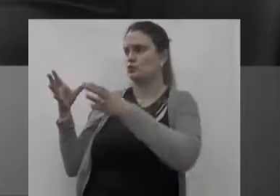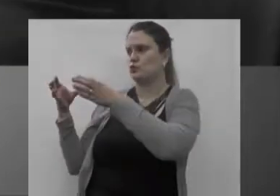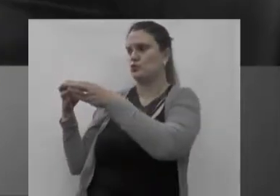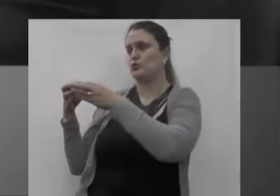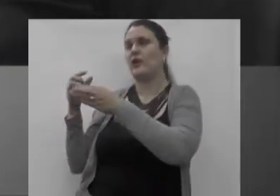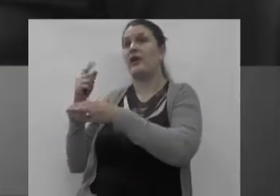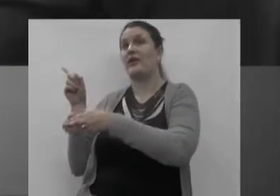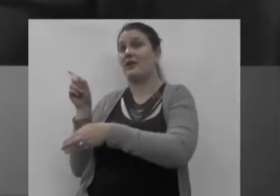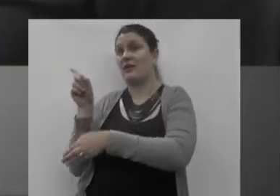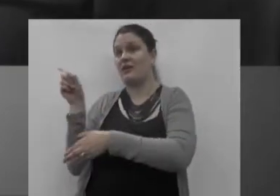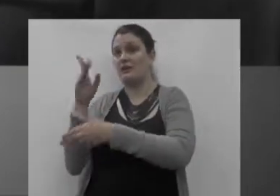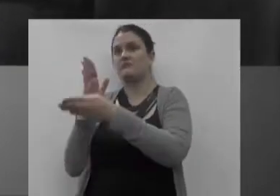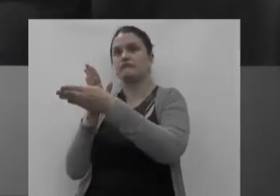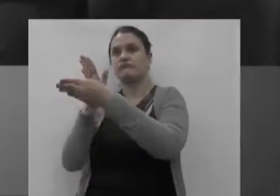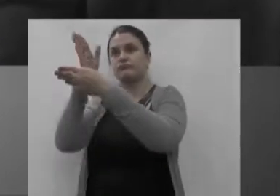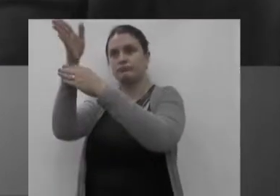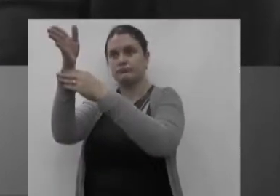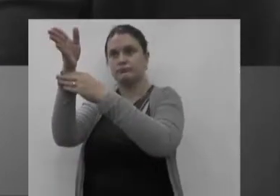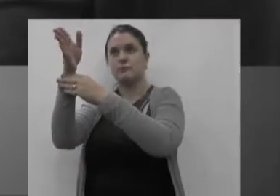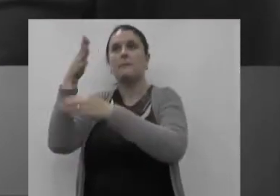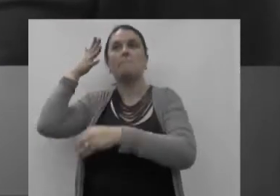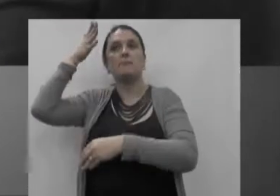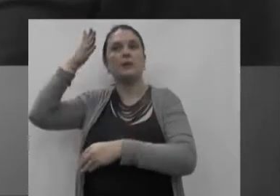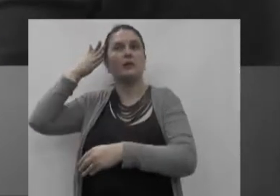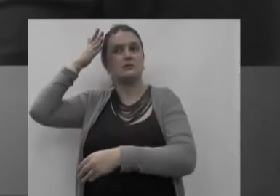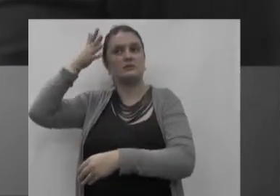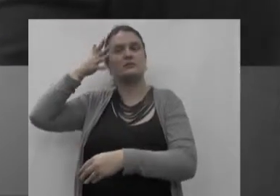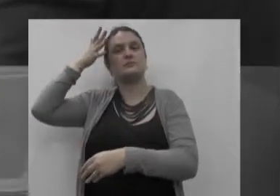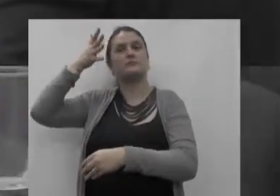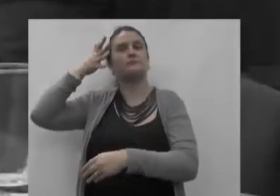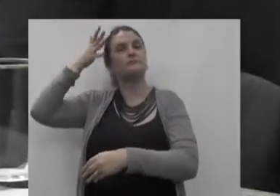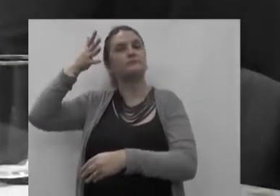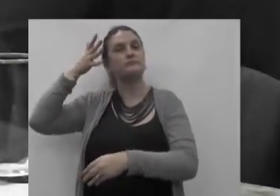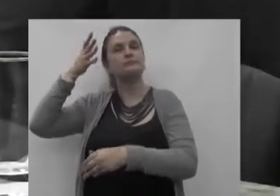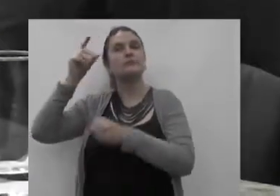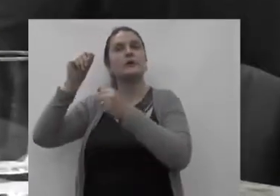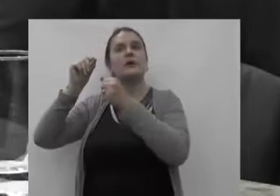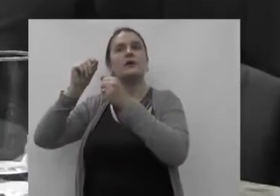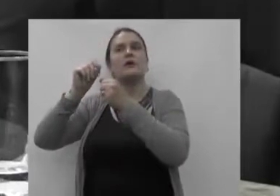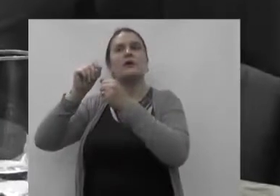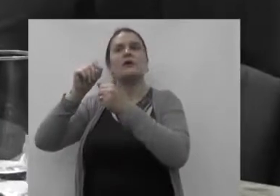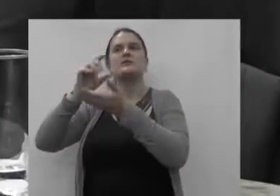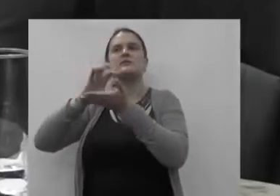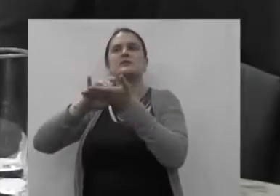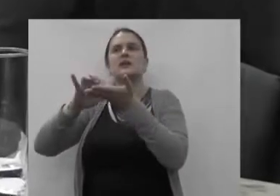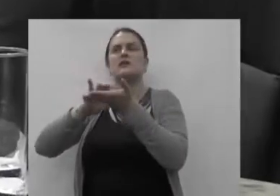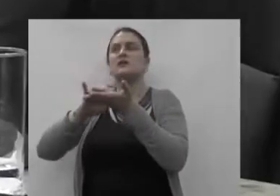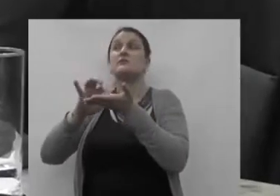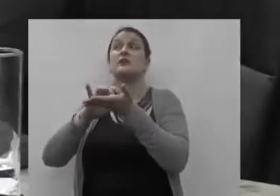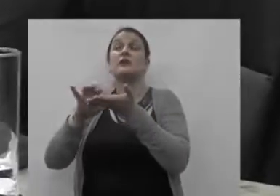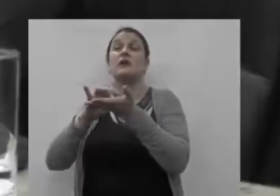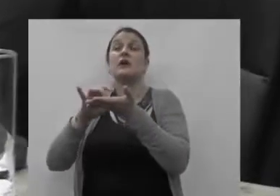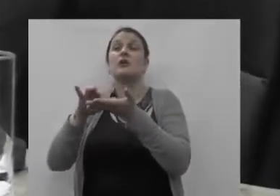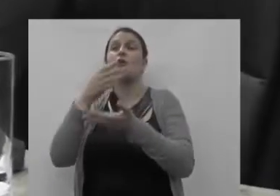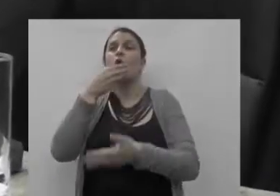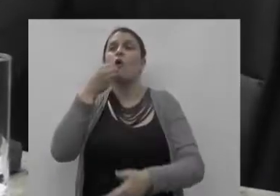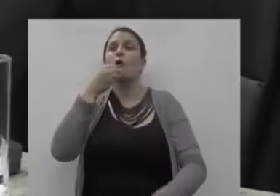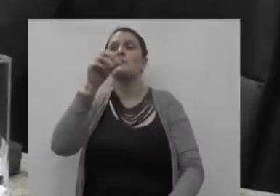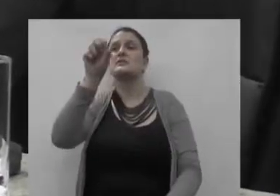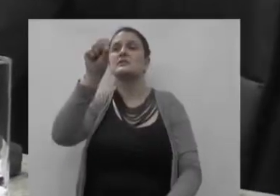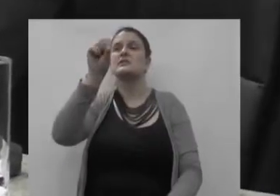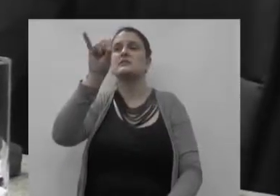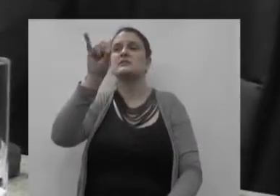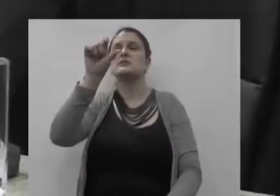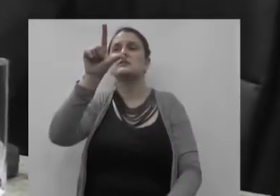eu estive participando de uma palestra feita pelo secretário Silvio